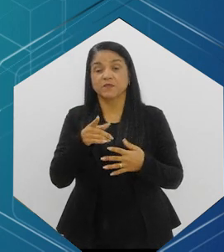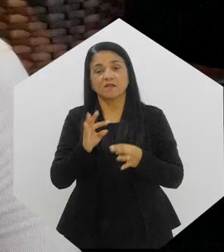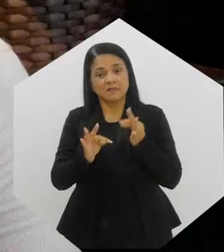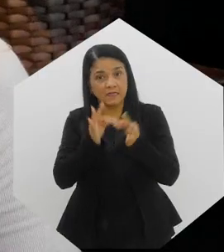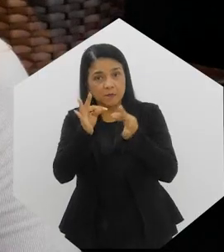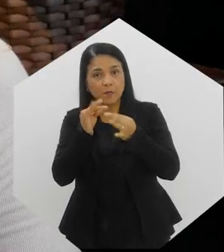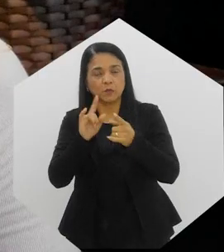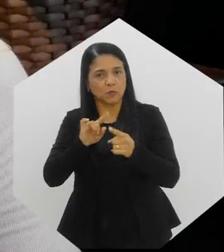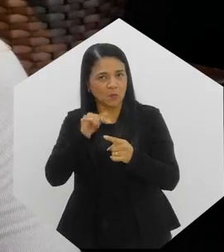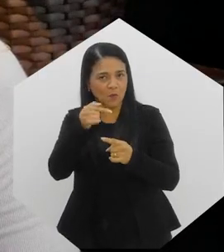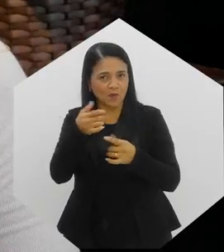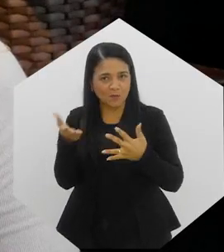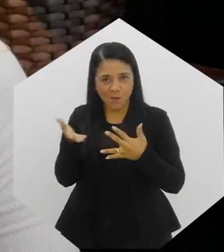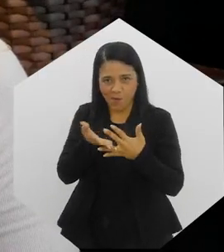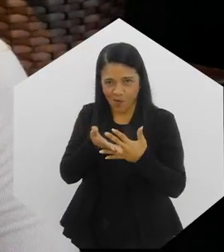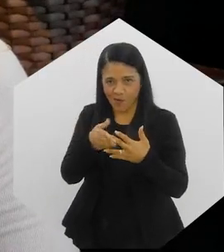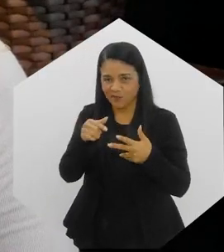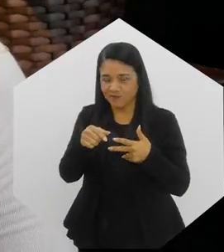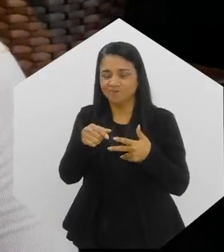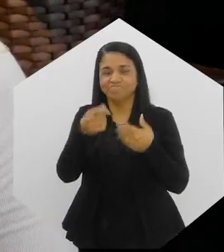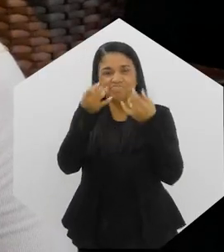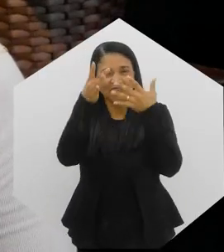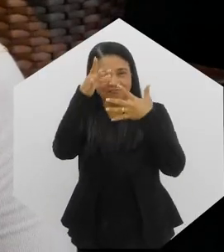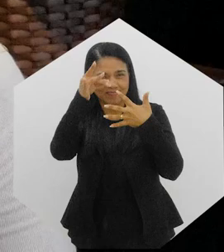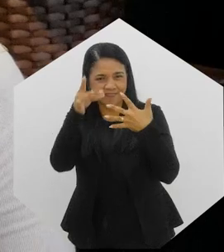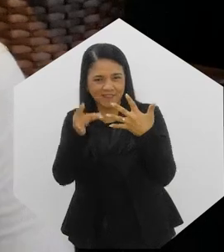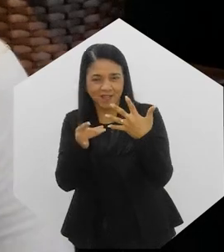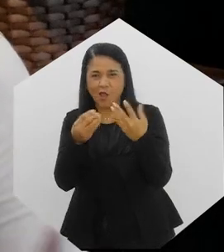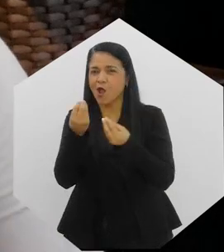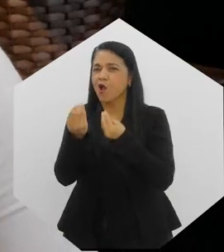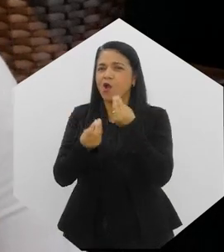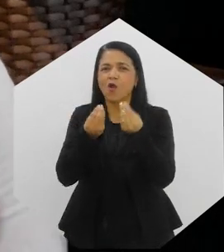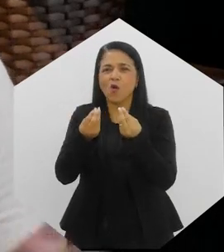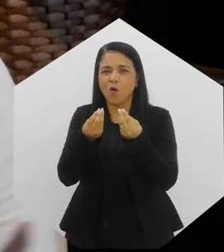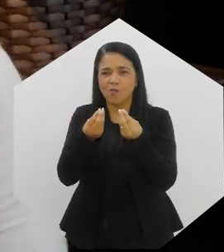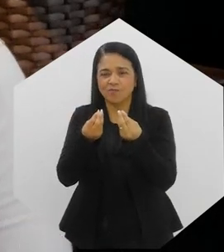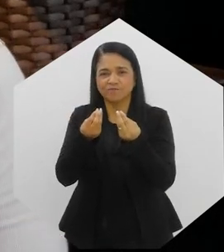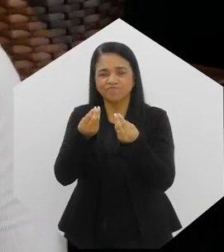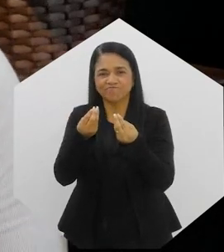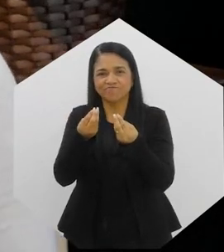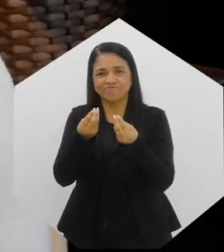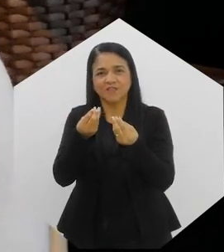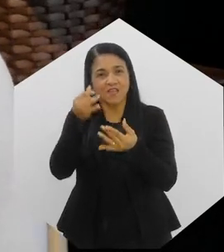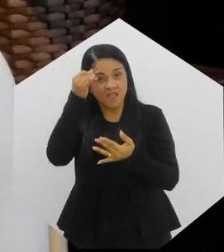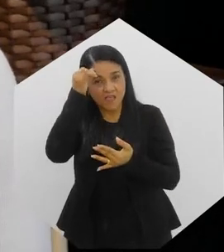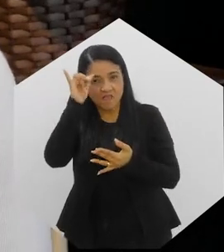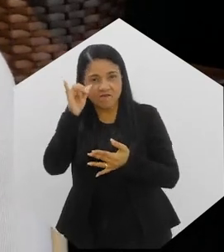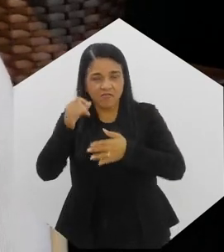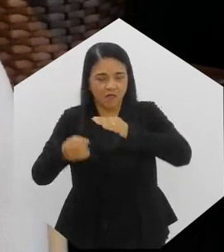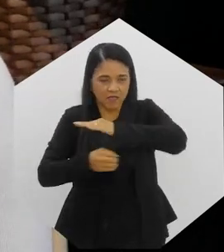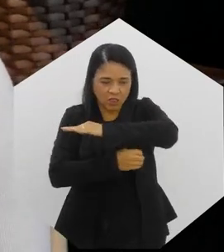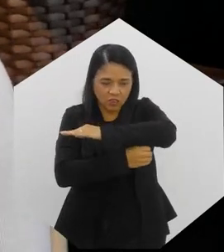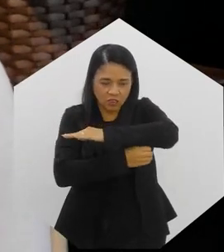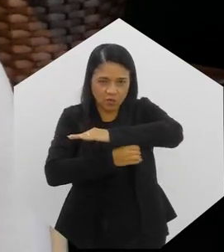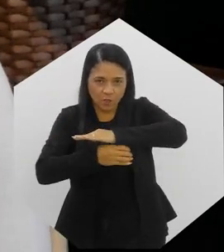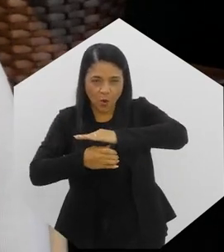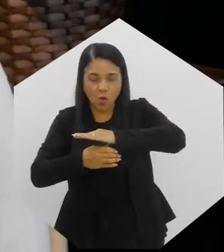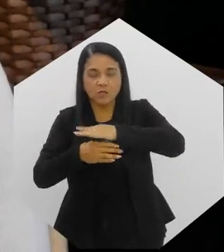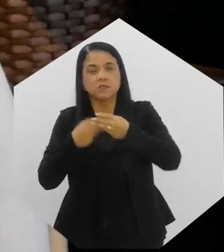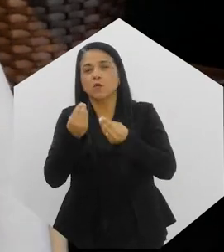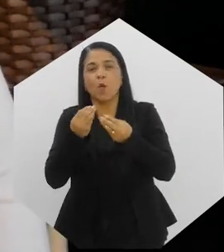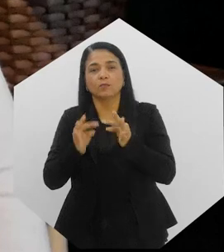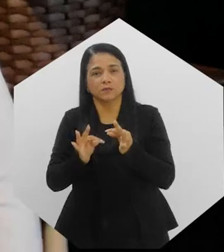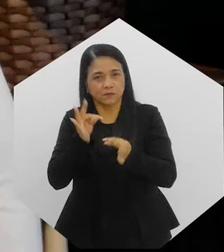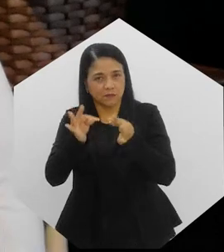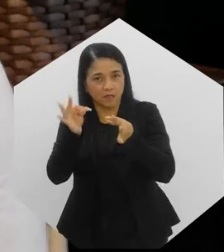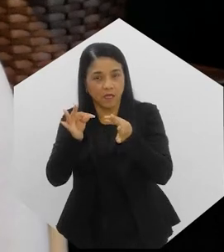esse tratamento no próximo bloco, para detalhar mais sobre como, né, conter, né, essa trombose, como